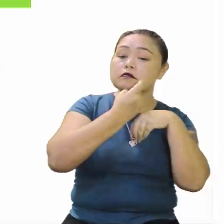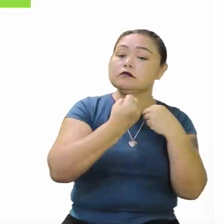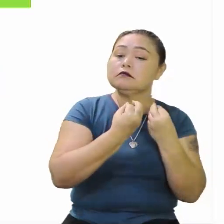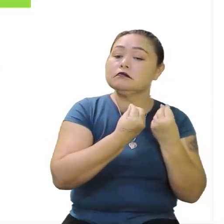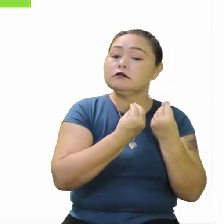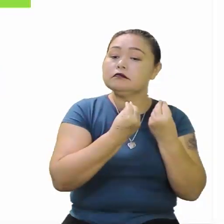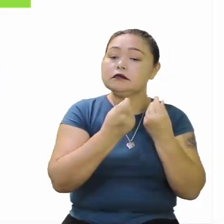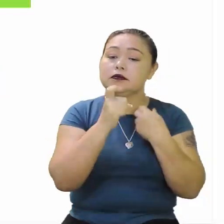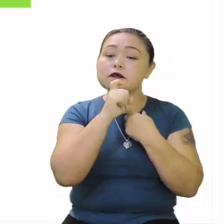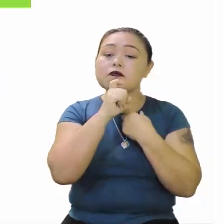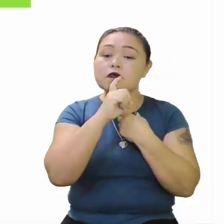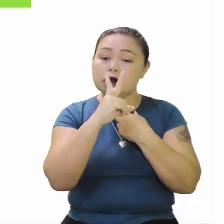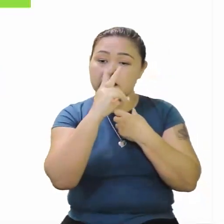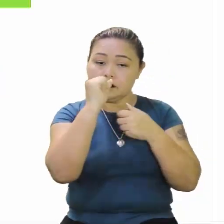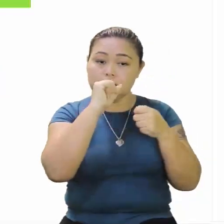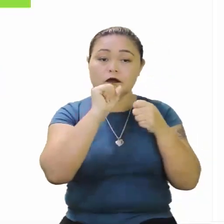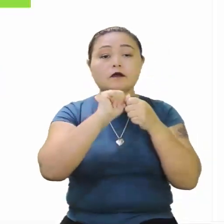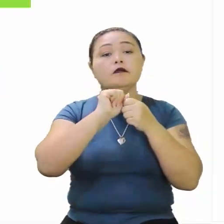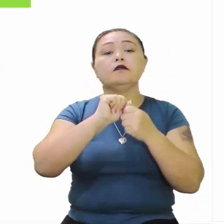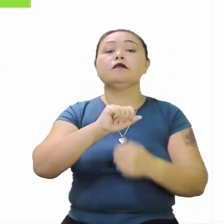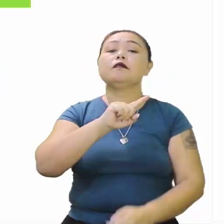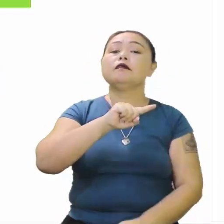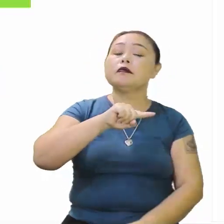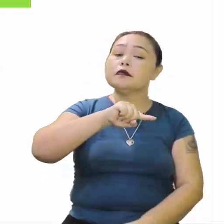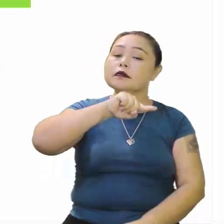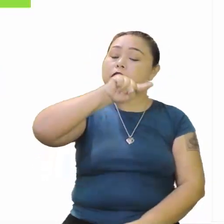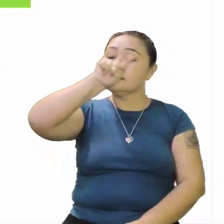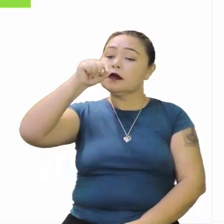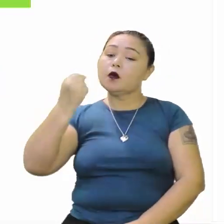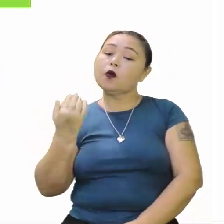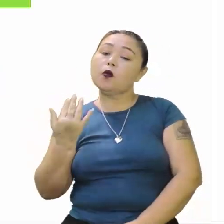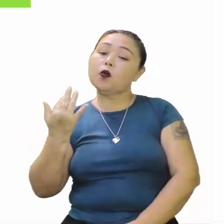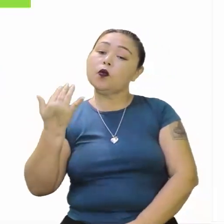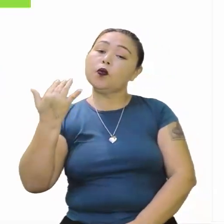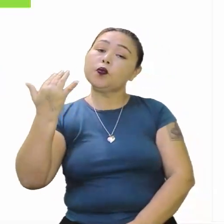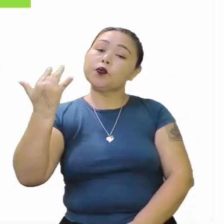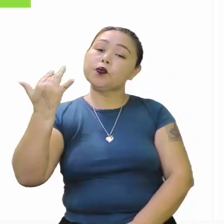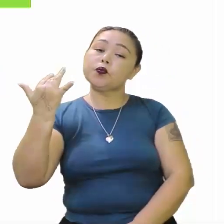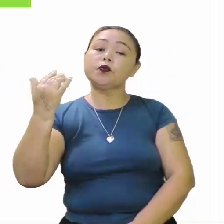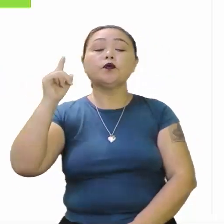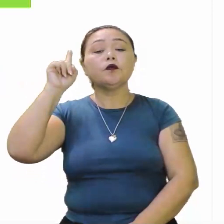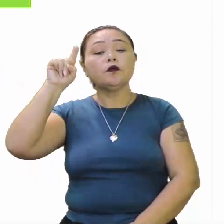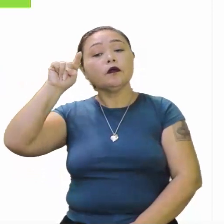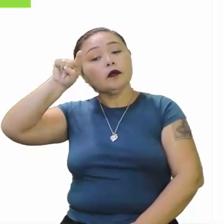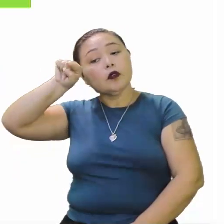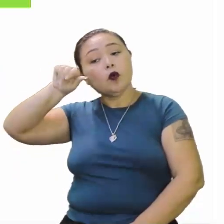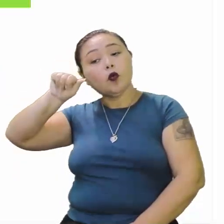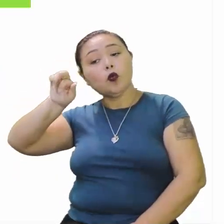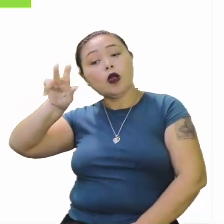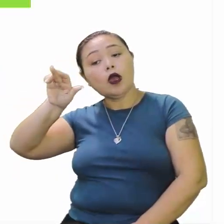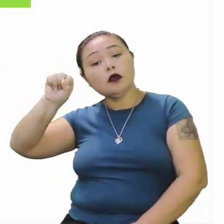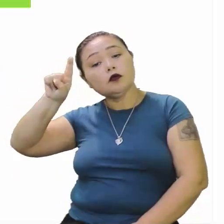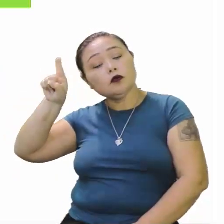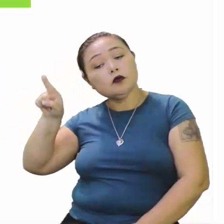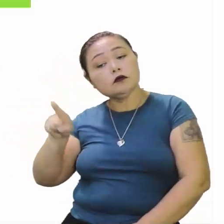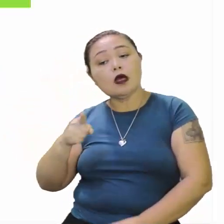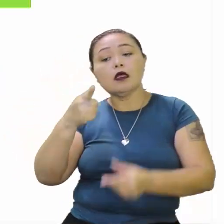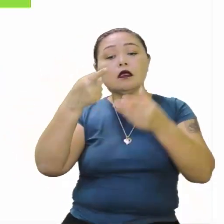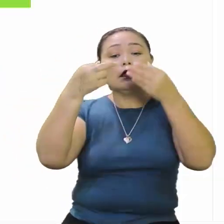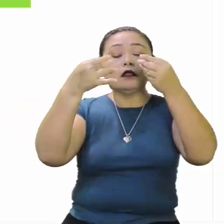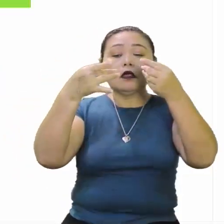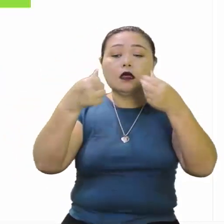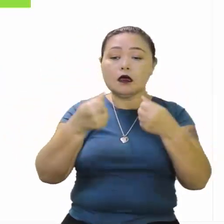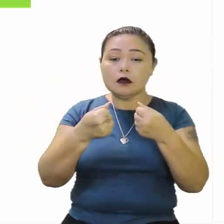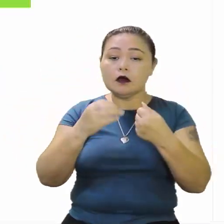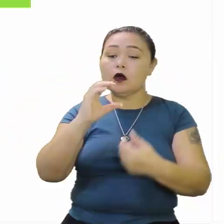chamamos vaporização. Do gasoso para o líquido, condensação. Da mudança do estado sólido